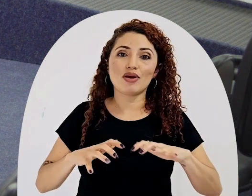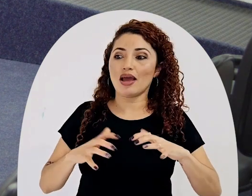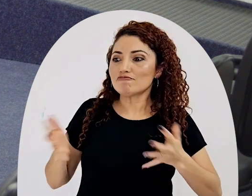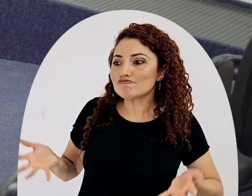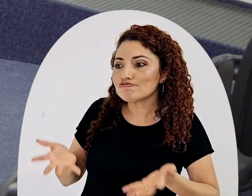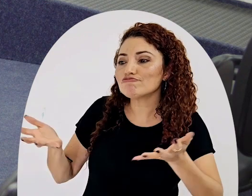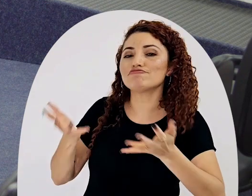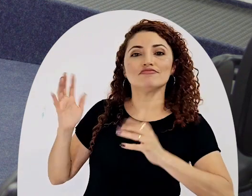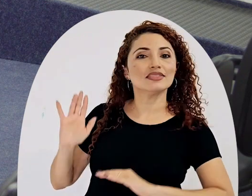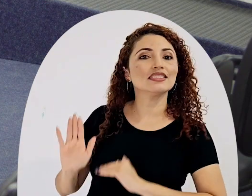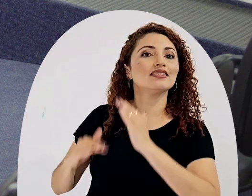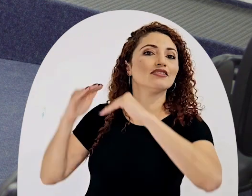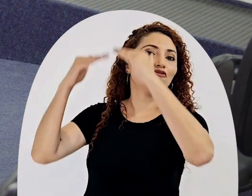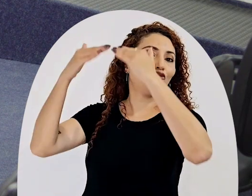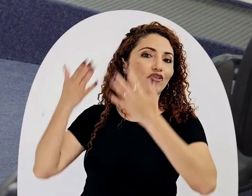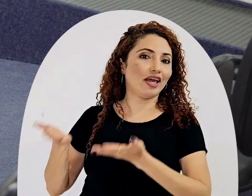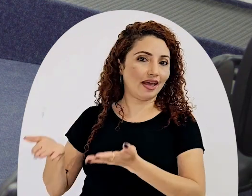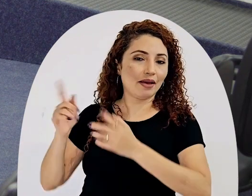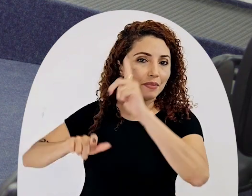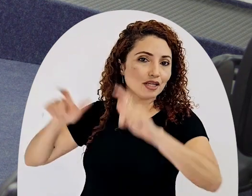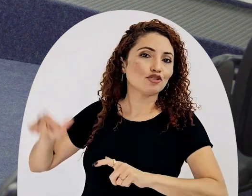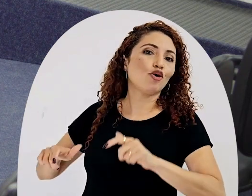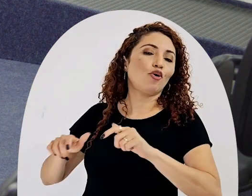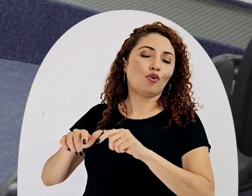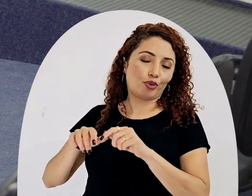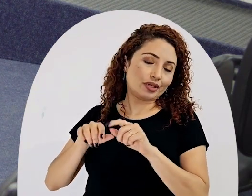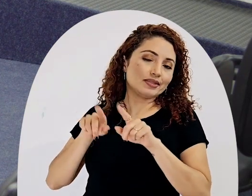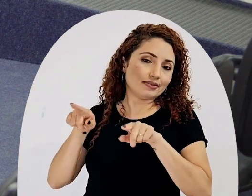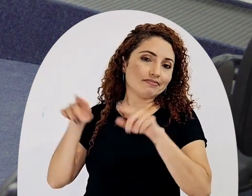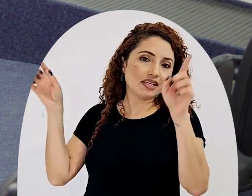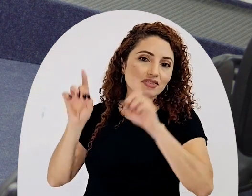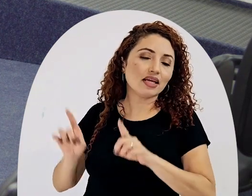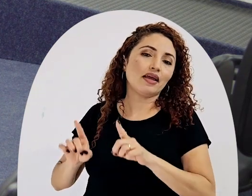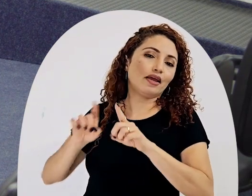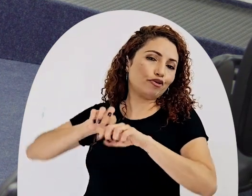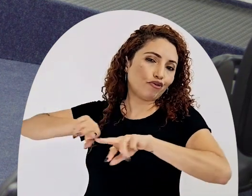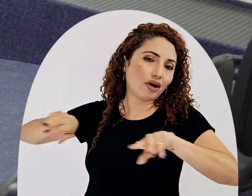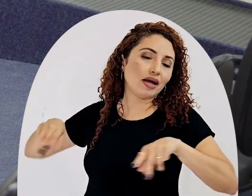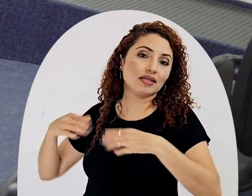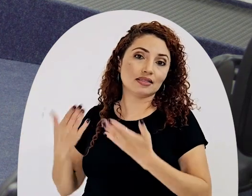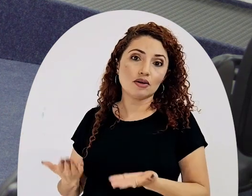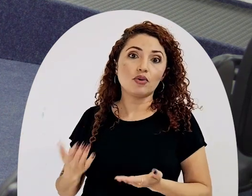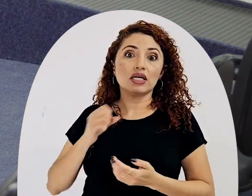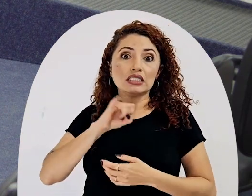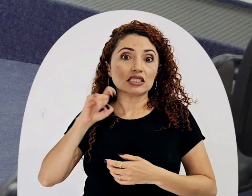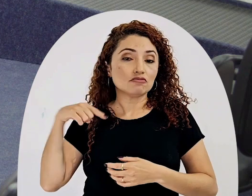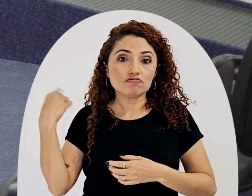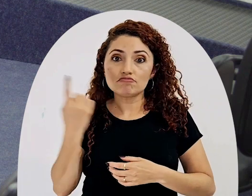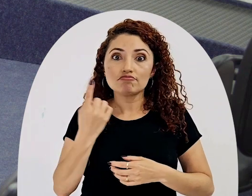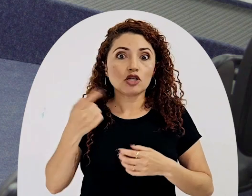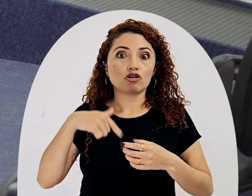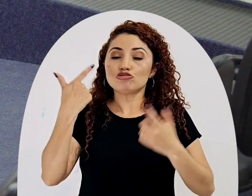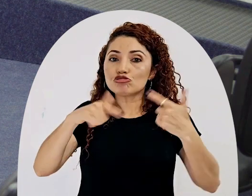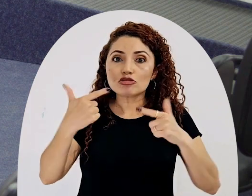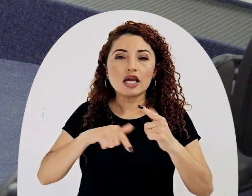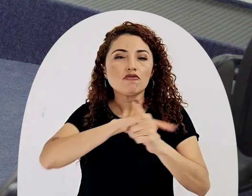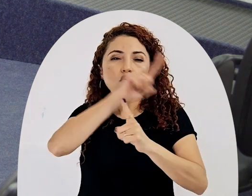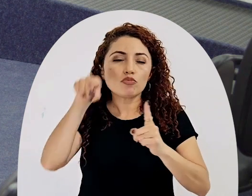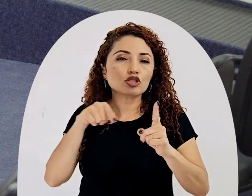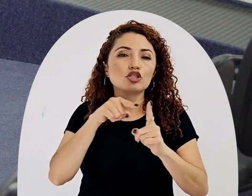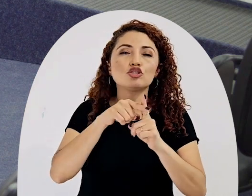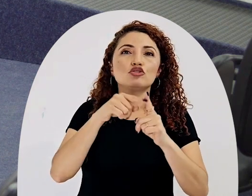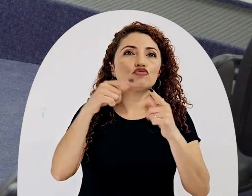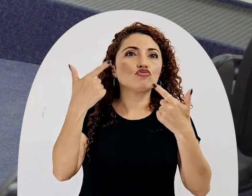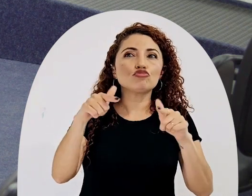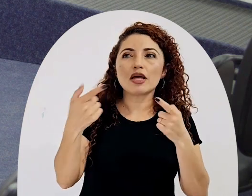subrepresentados. Então, se você não tiver a intencionalidade e se você não for uma pessoa aliada, a gente não